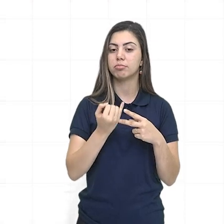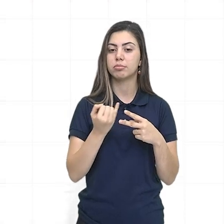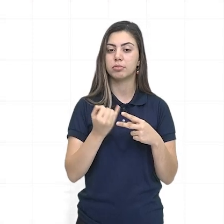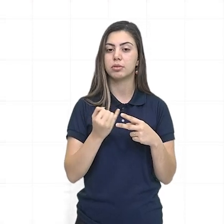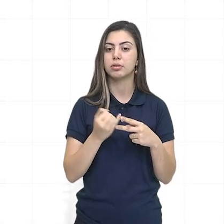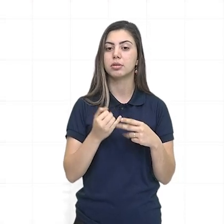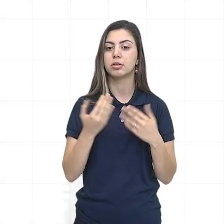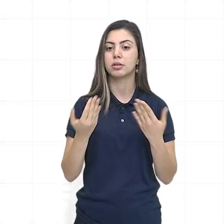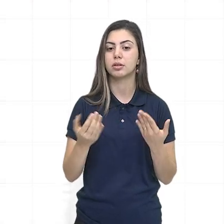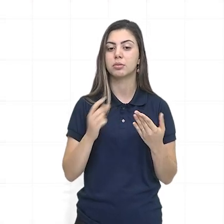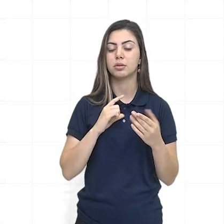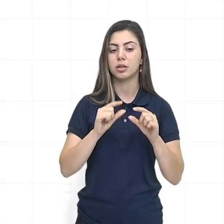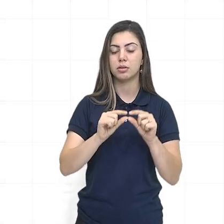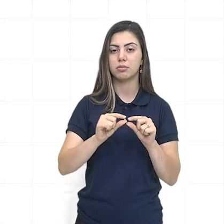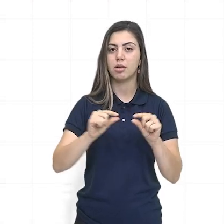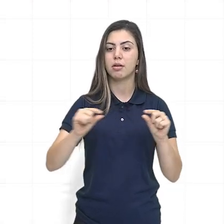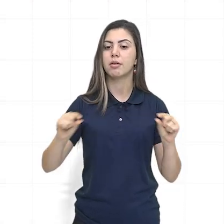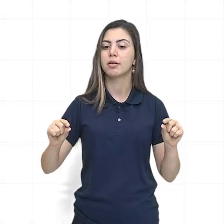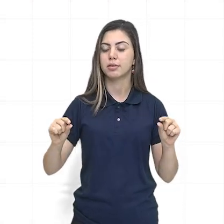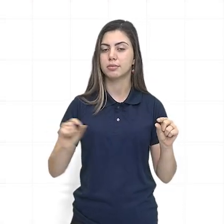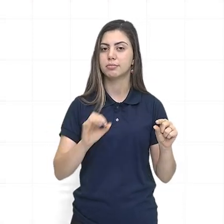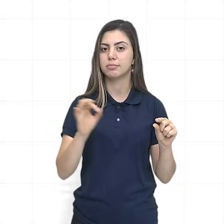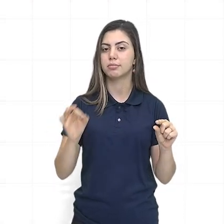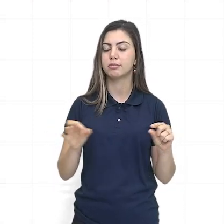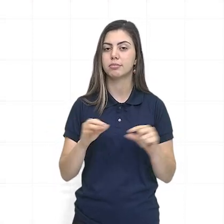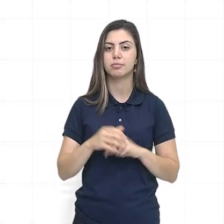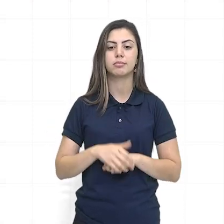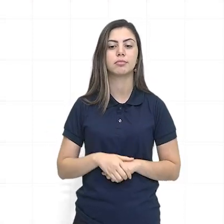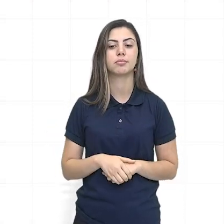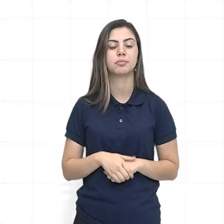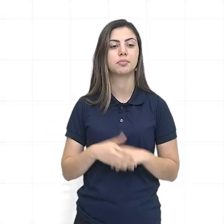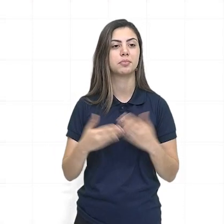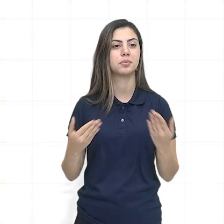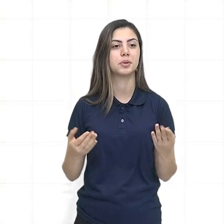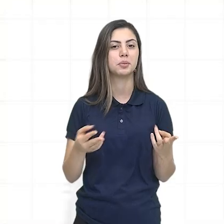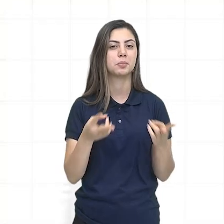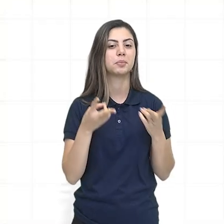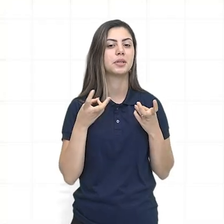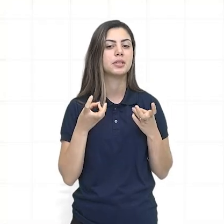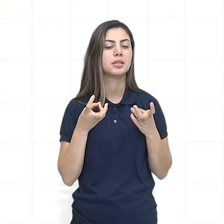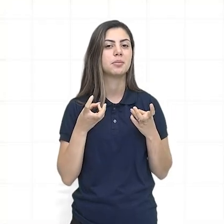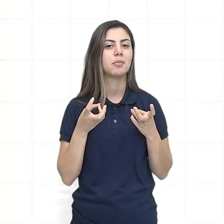ideia de segmento de reta. Então, aqui, olha, nós temos exatamente